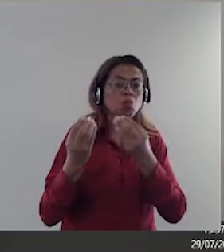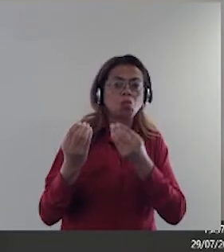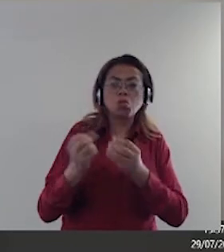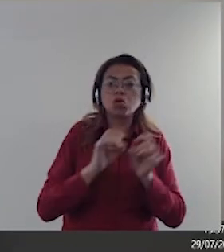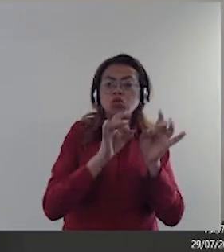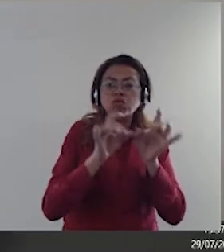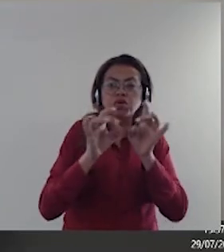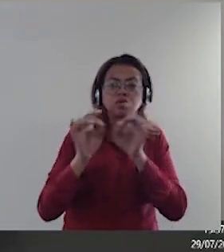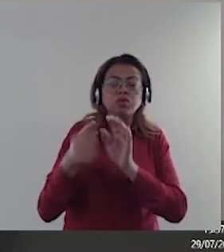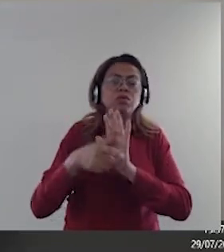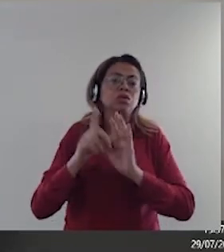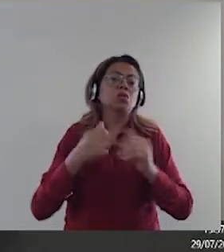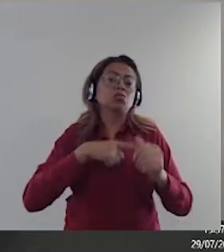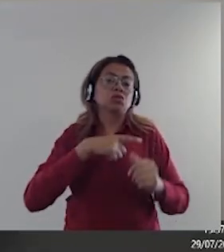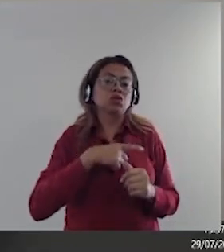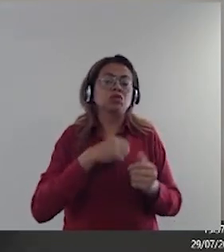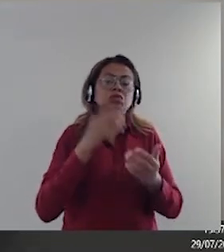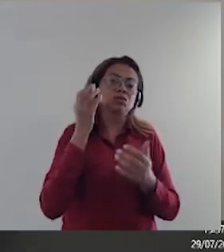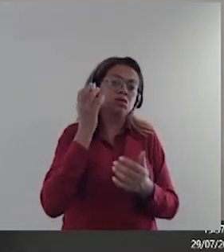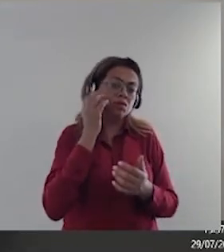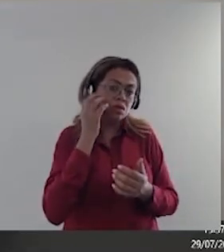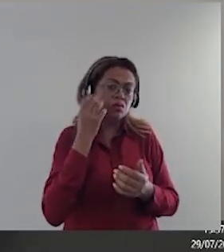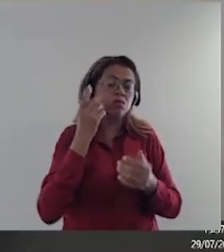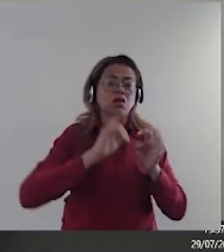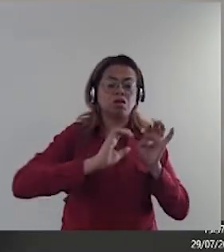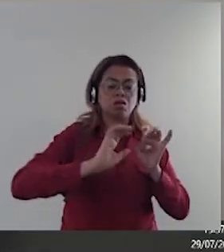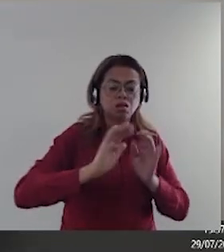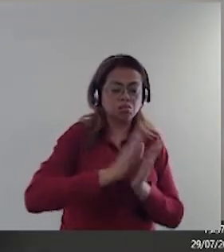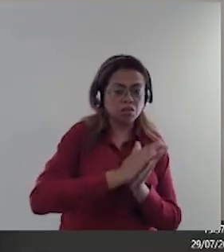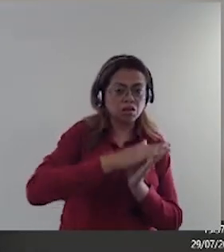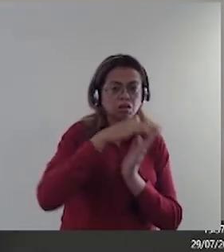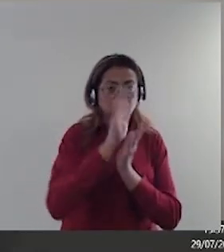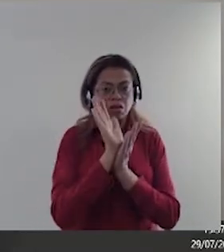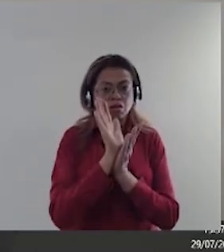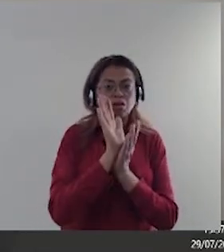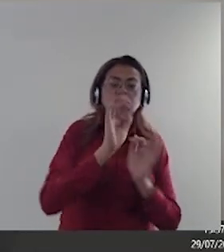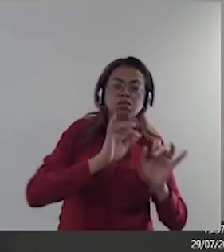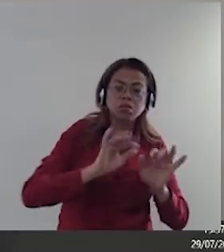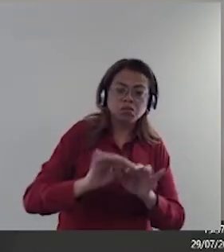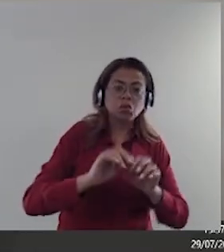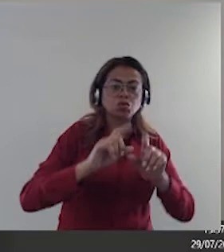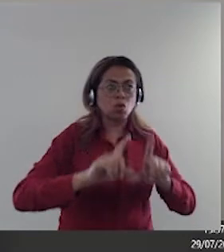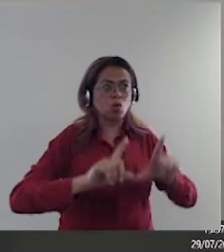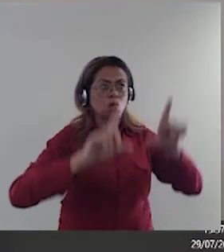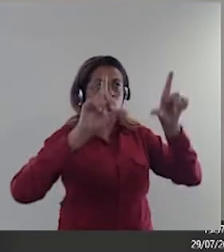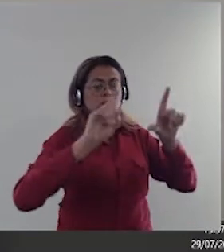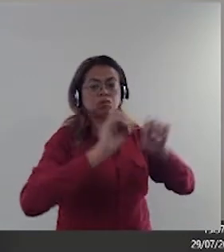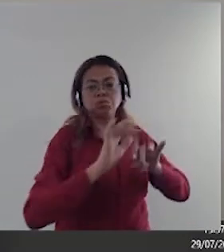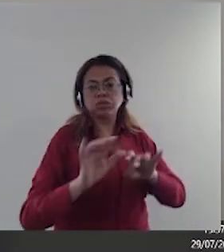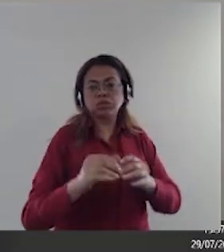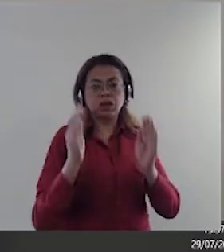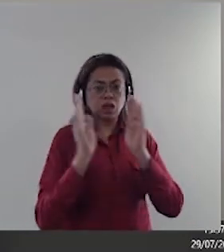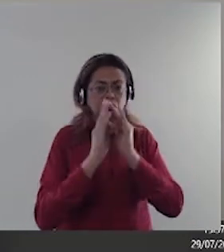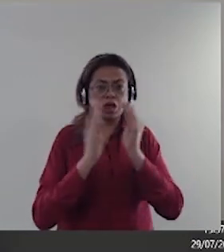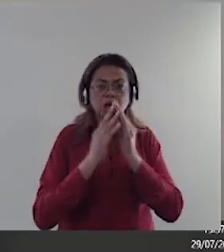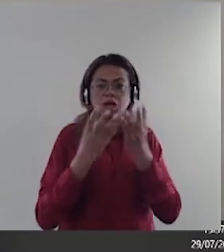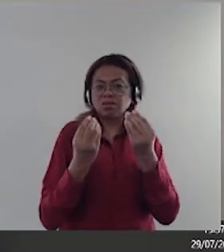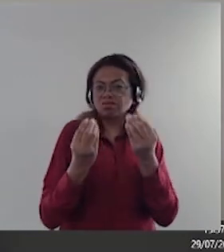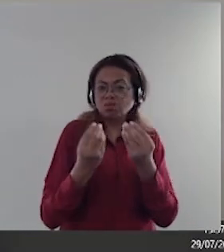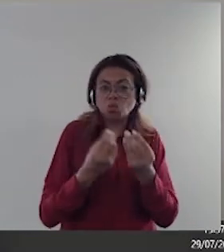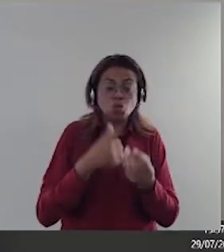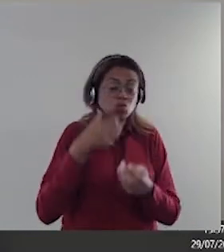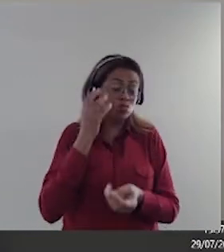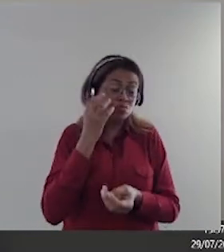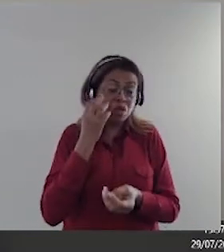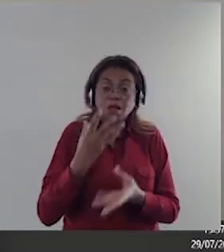aos dispositivos como computadores, laptops, como computadores mesmo, desktops em casa e principalmente os